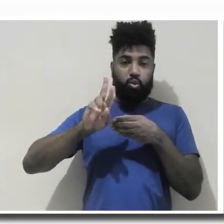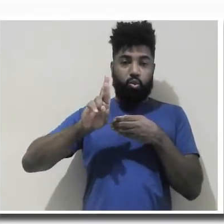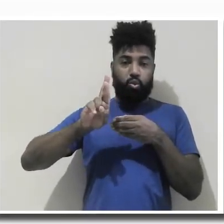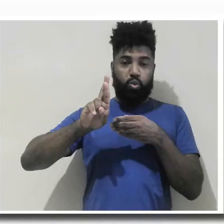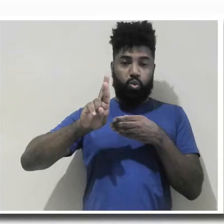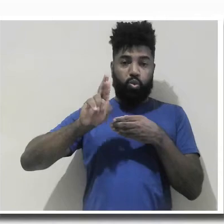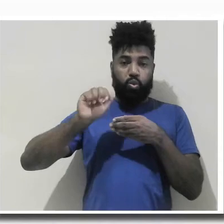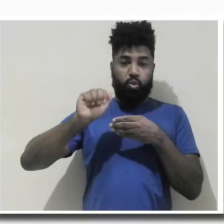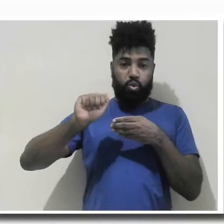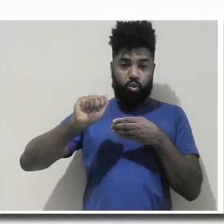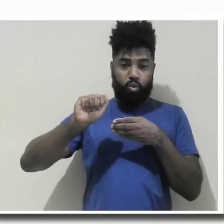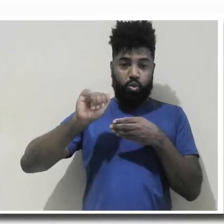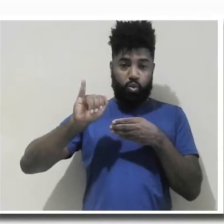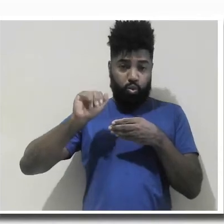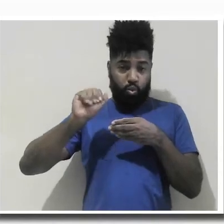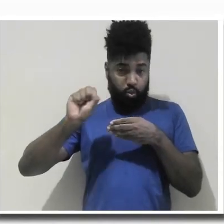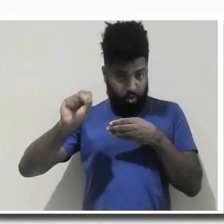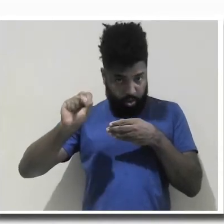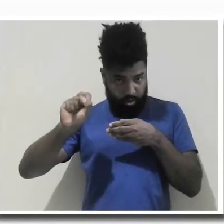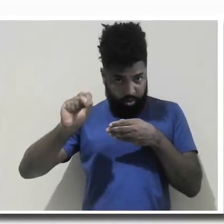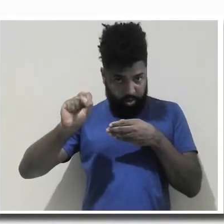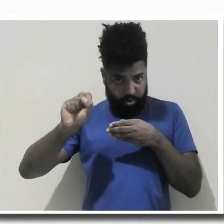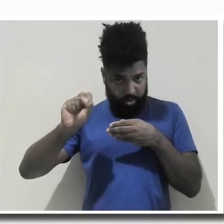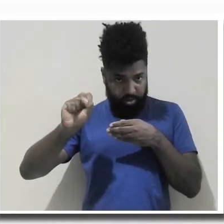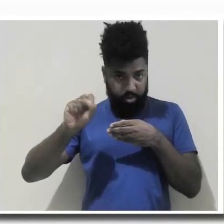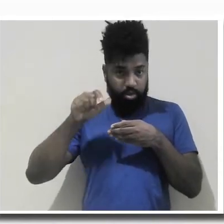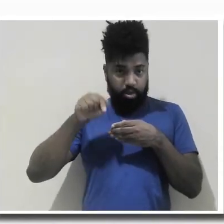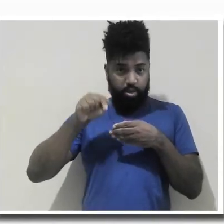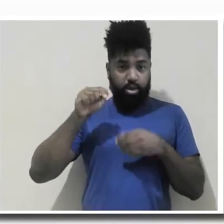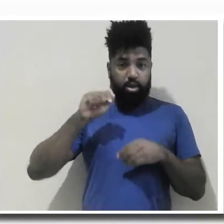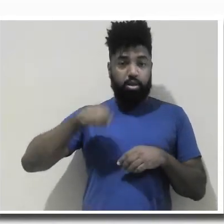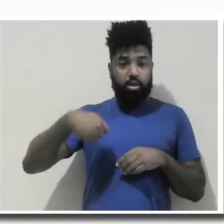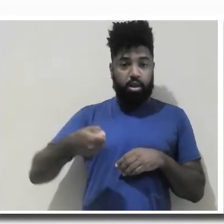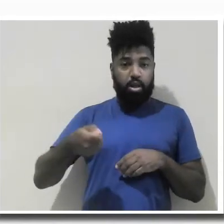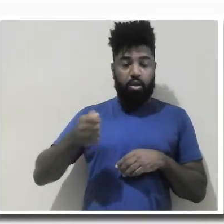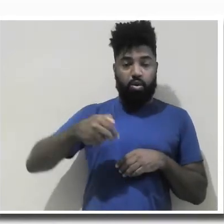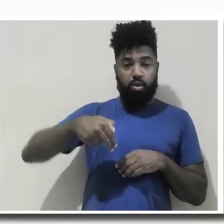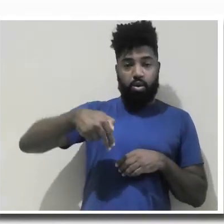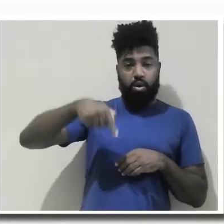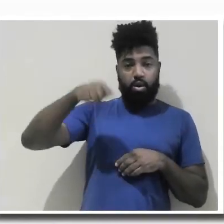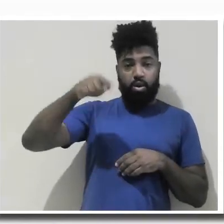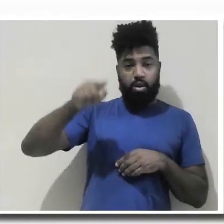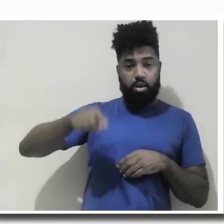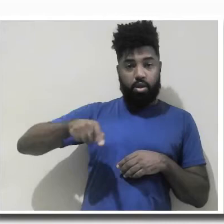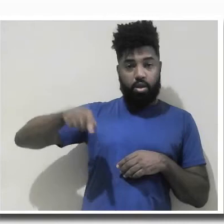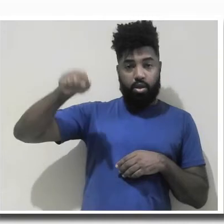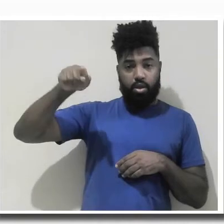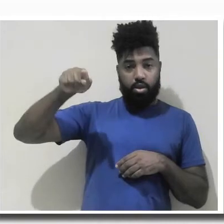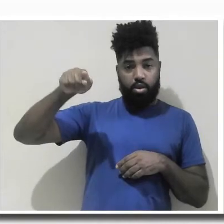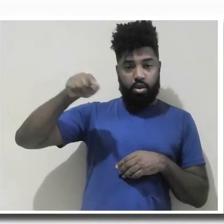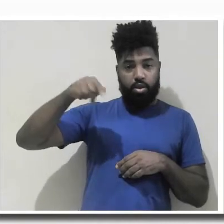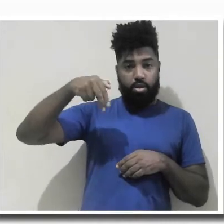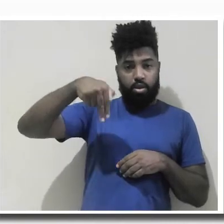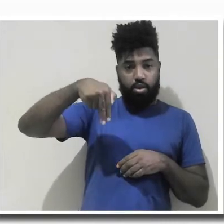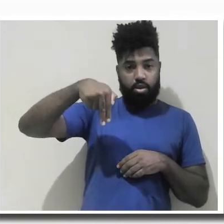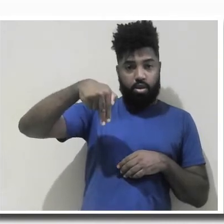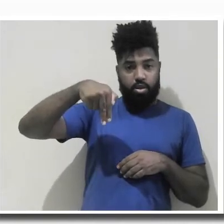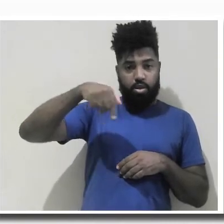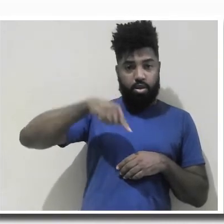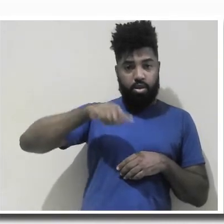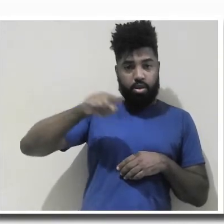esquerda. Os naturais são os números 0, 1,